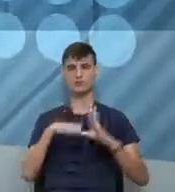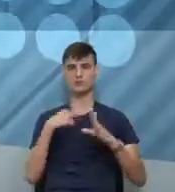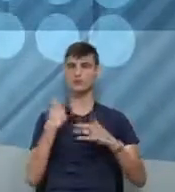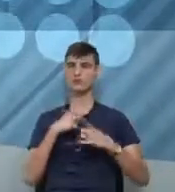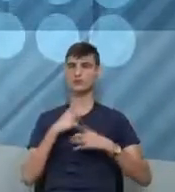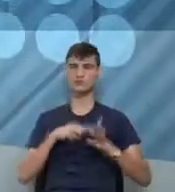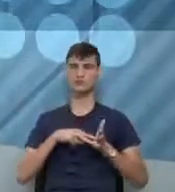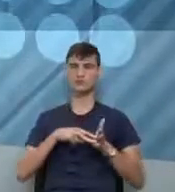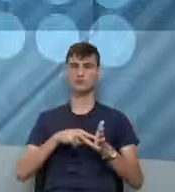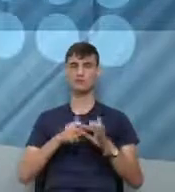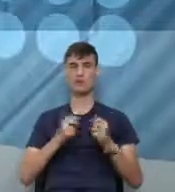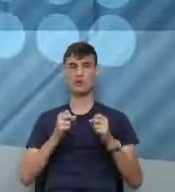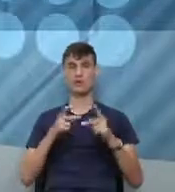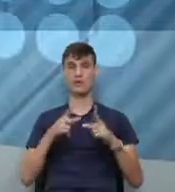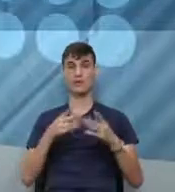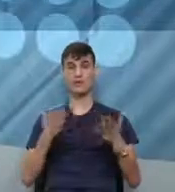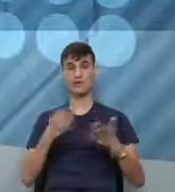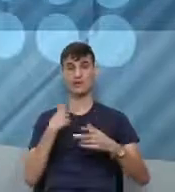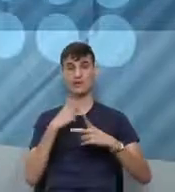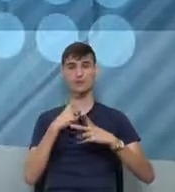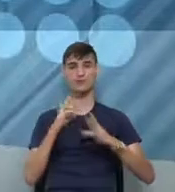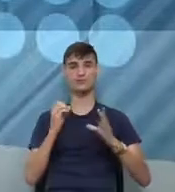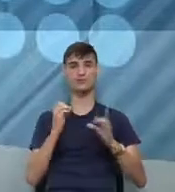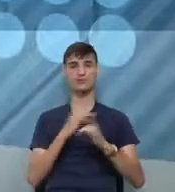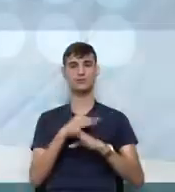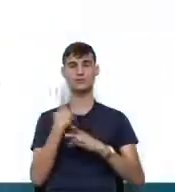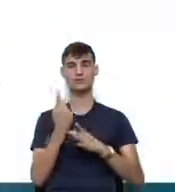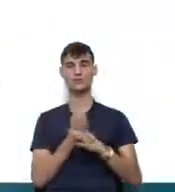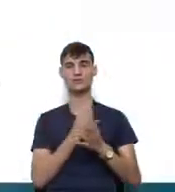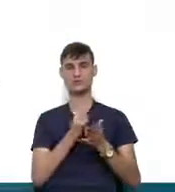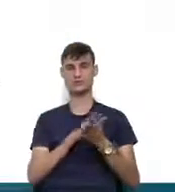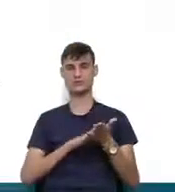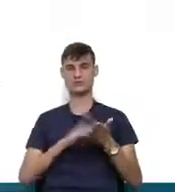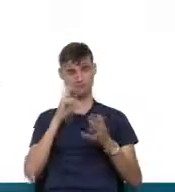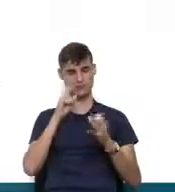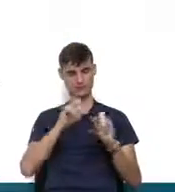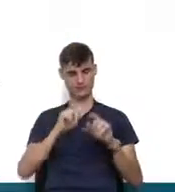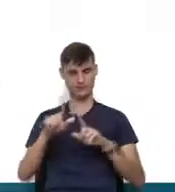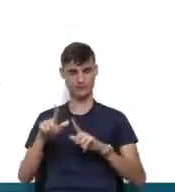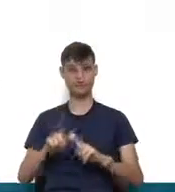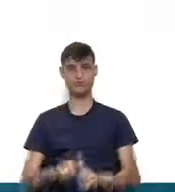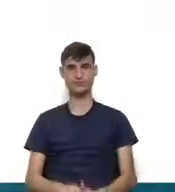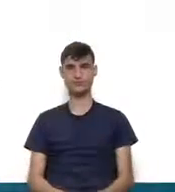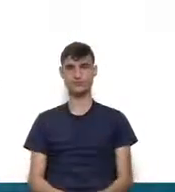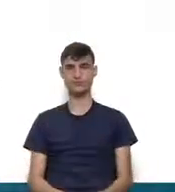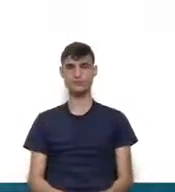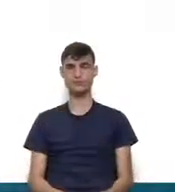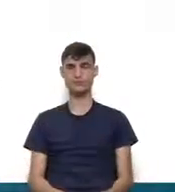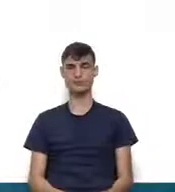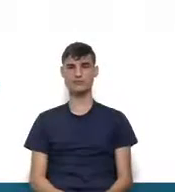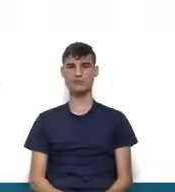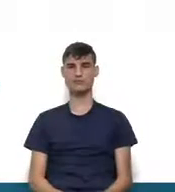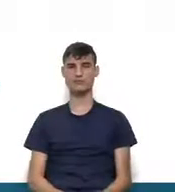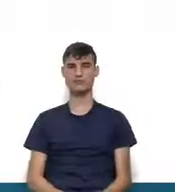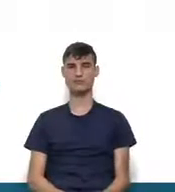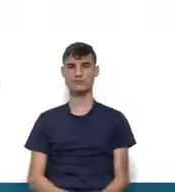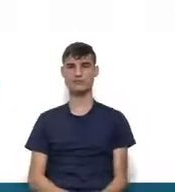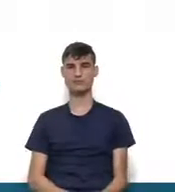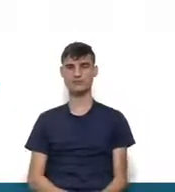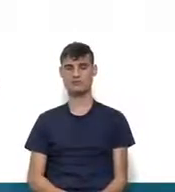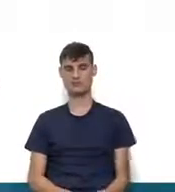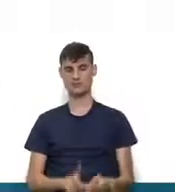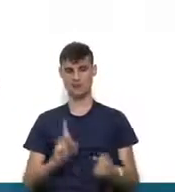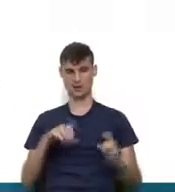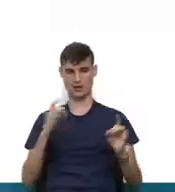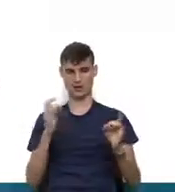à disposição. E agora nós vamos resolver a nossa situação. Vamos ao quadro. A tarefa era resolver